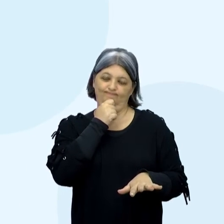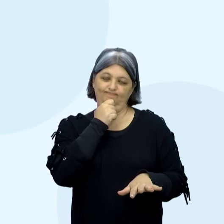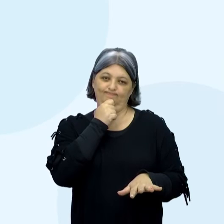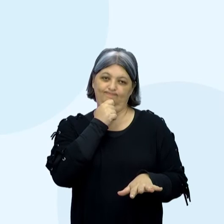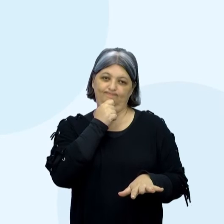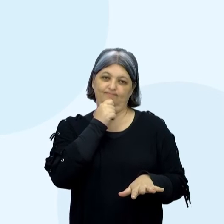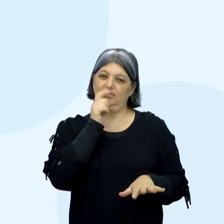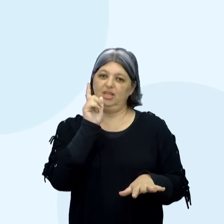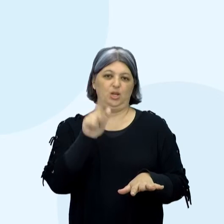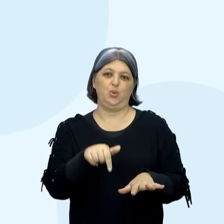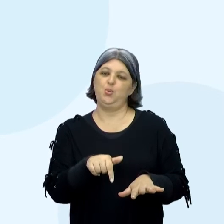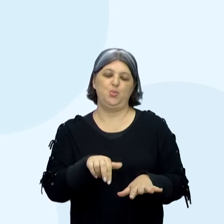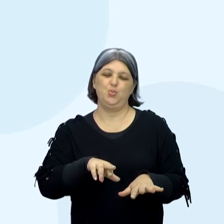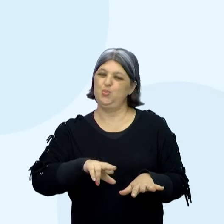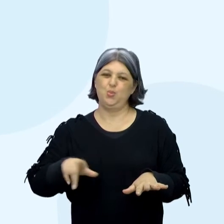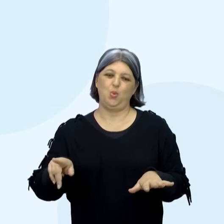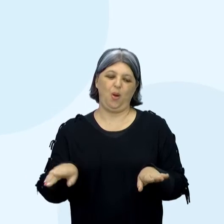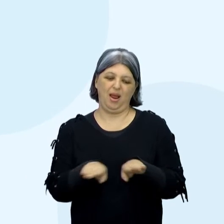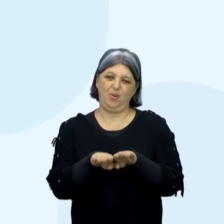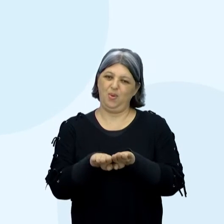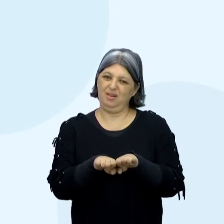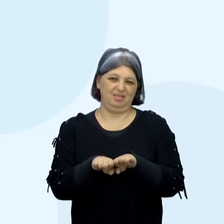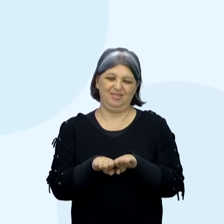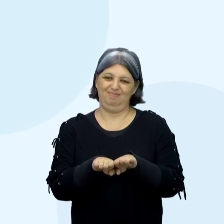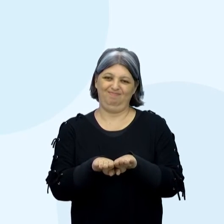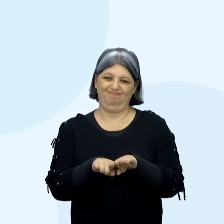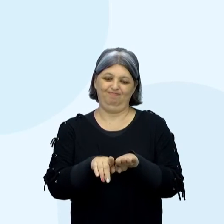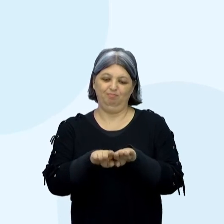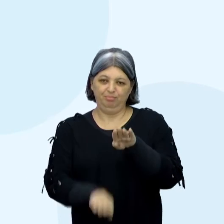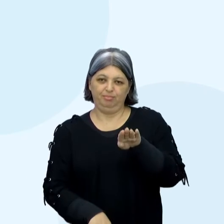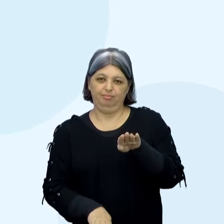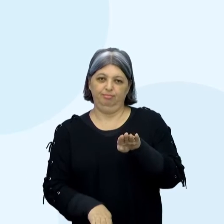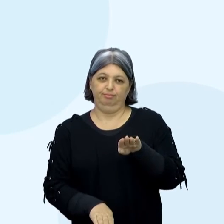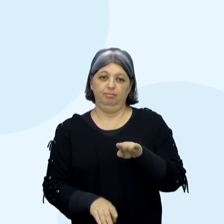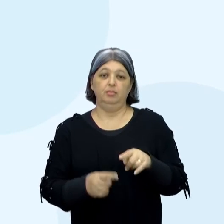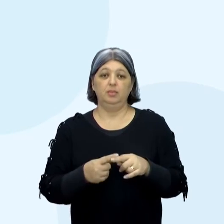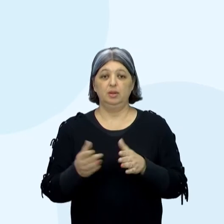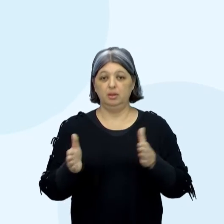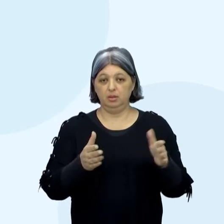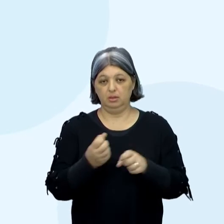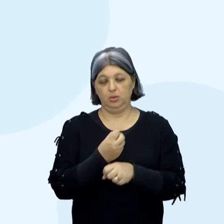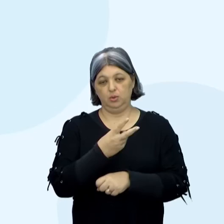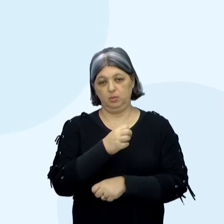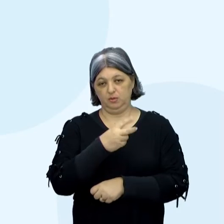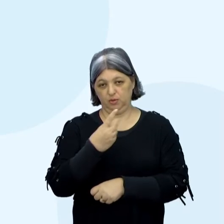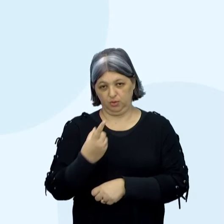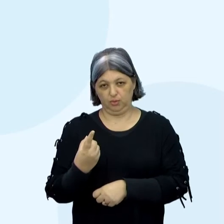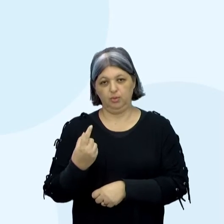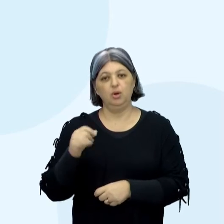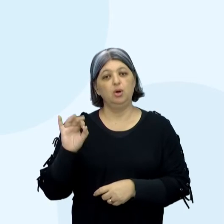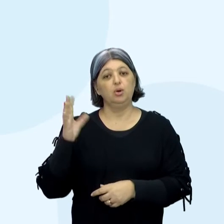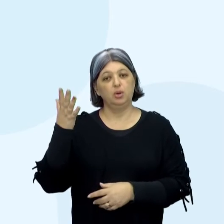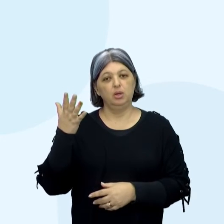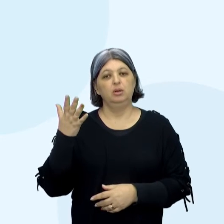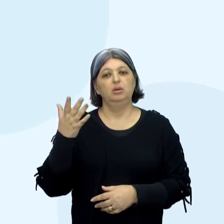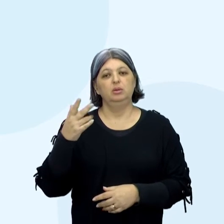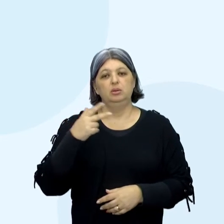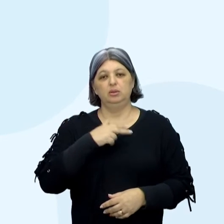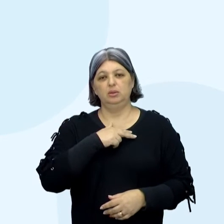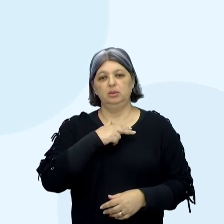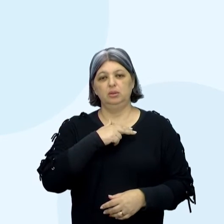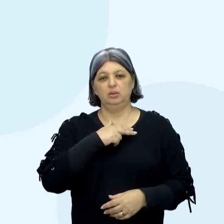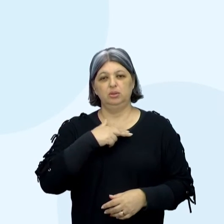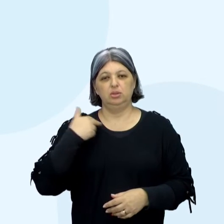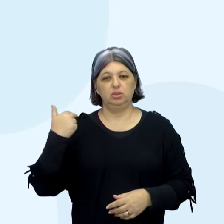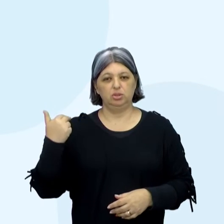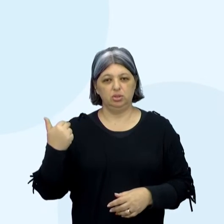é igualitária, ok? Durante o ano de 2021, ocorreu em Tóquio 2 dos maiores